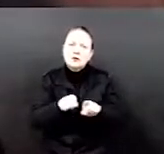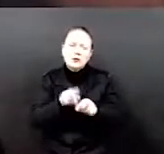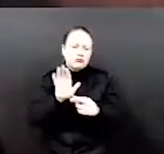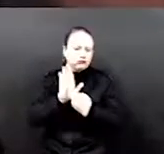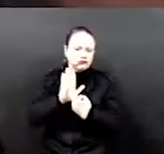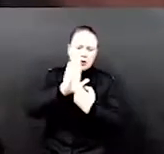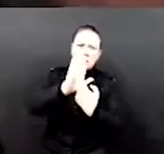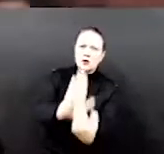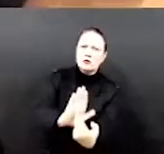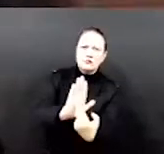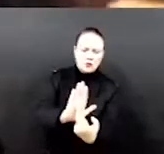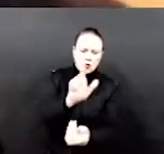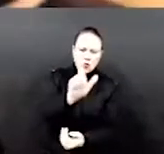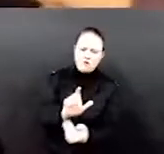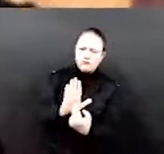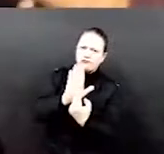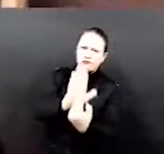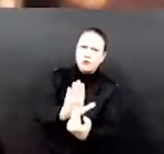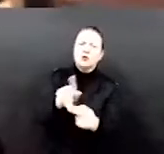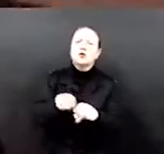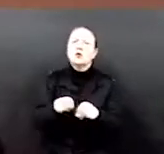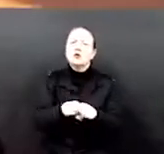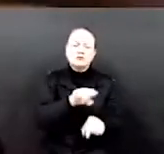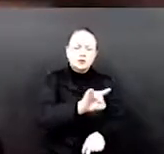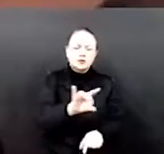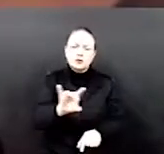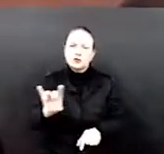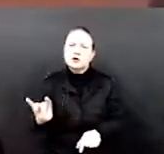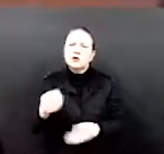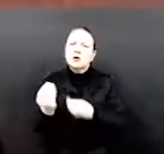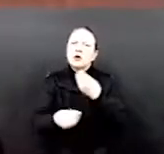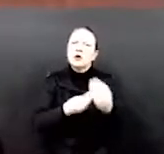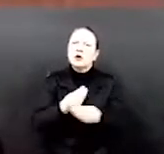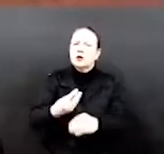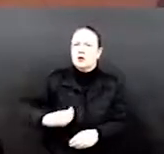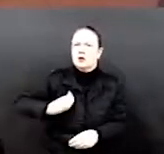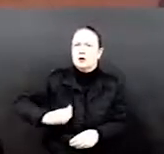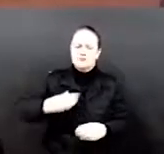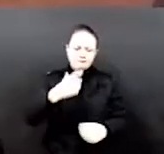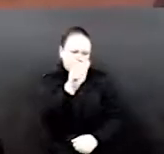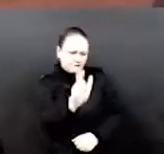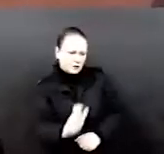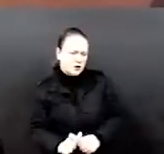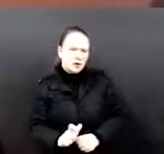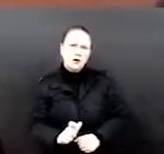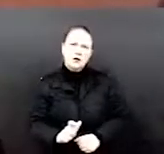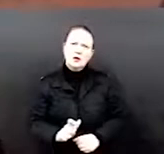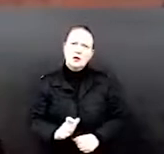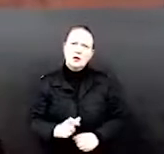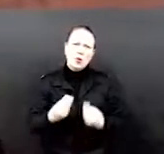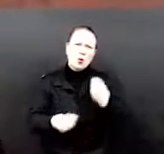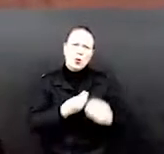de lá, que eles têm essa convivência no dia a dia, eles carregam, né? Esse modo de ser, de viver